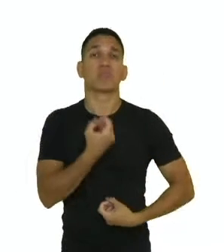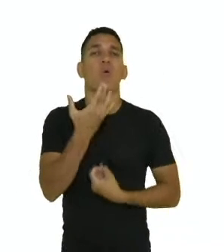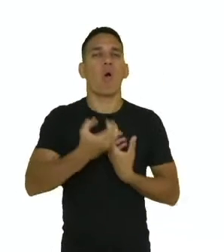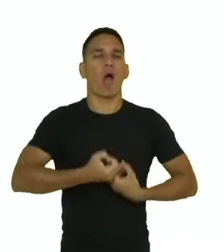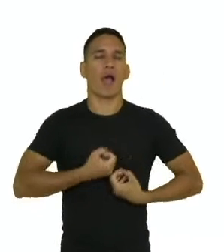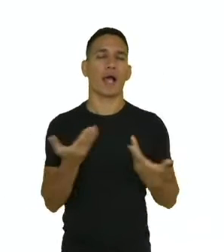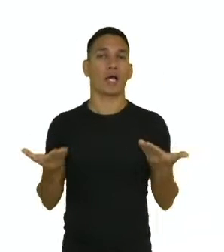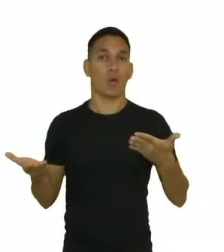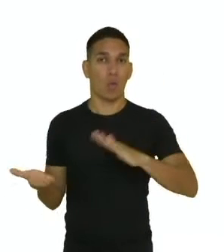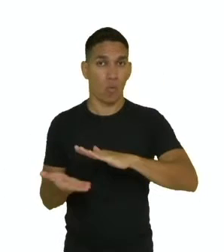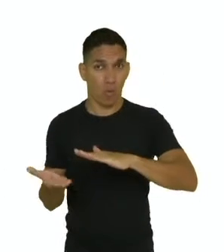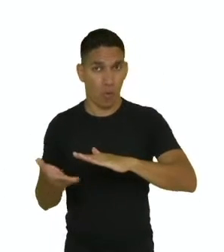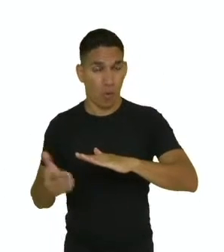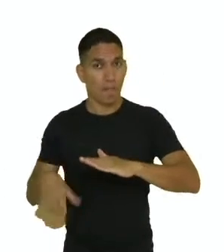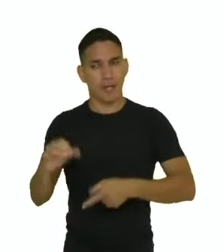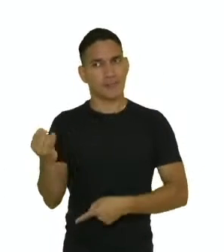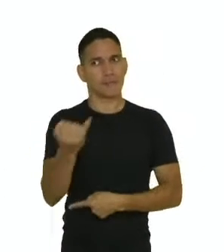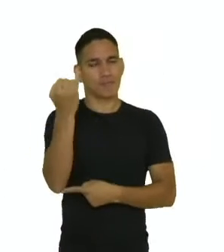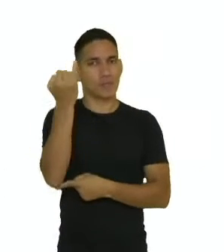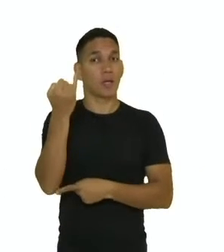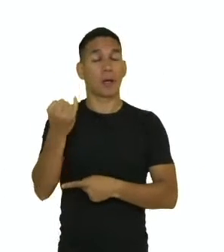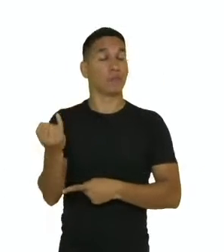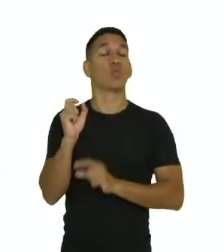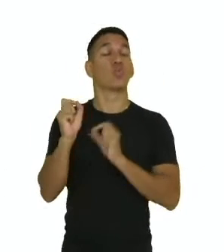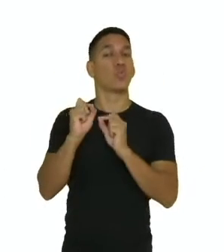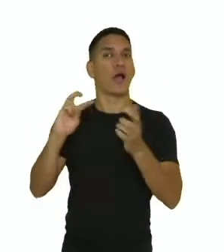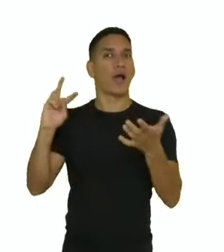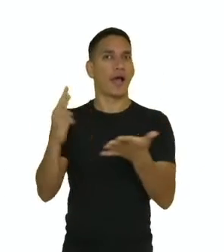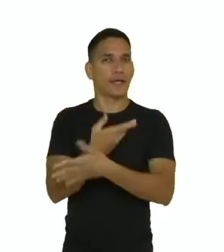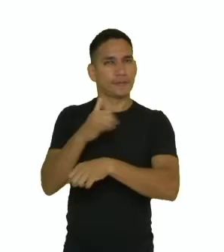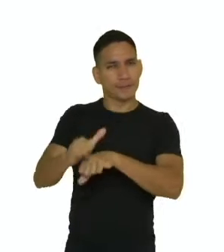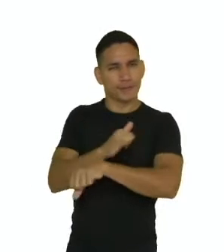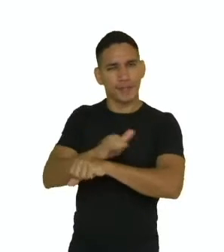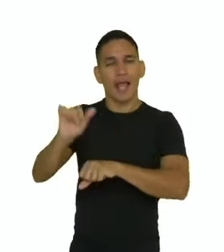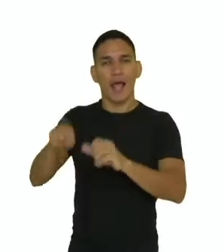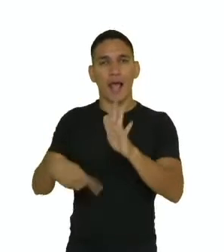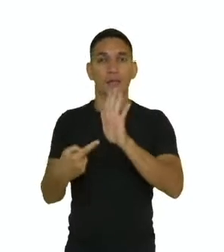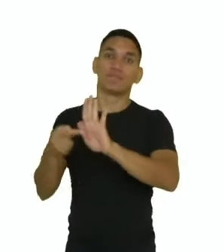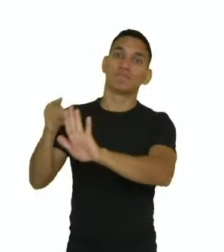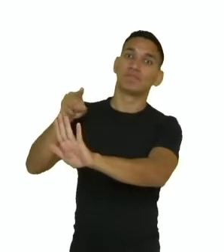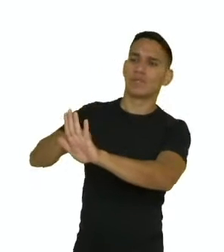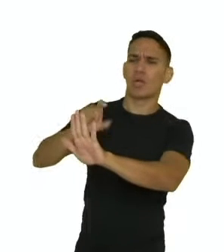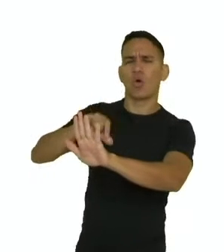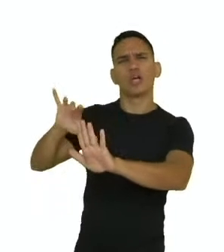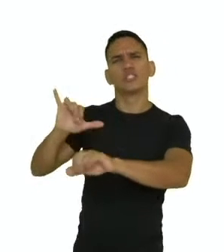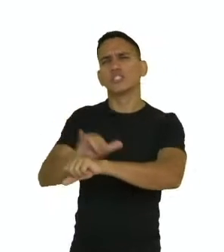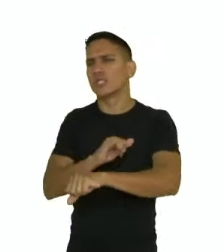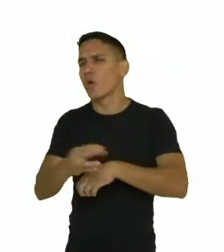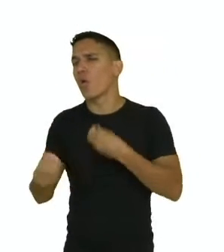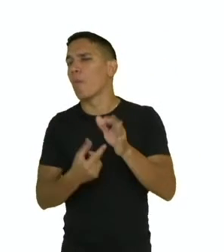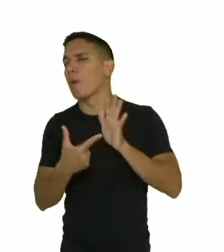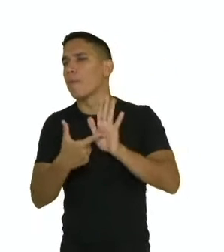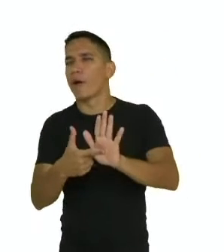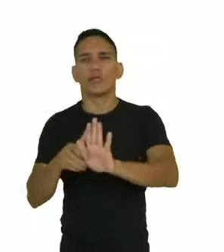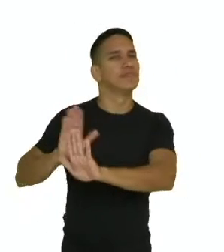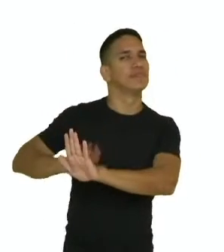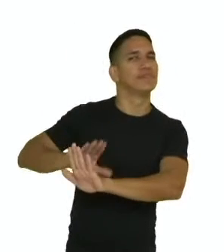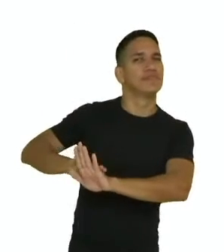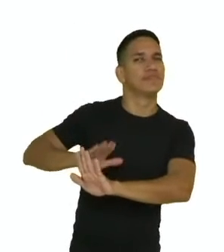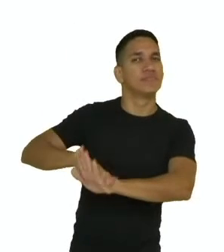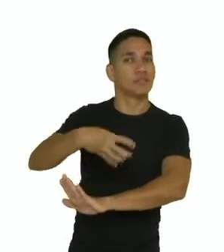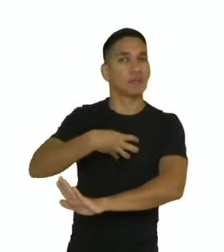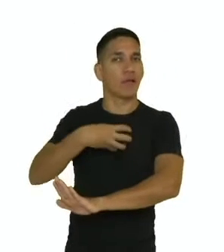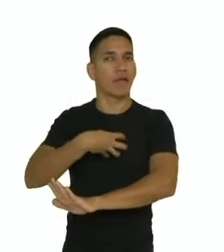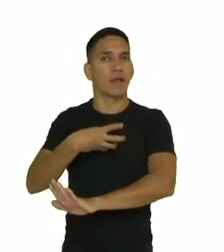importantes ferramentas é a metáfora, uma figura de linguagem que produz sentidos figurados por meio de